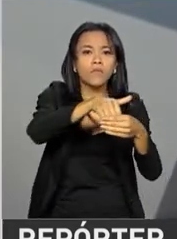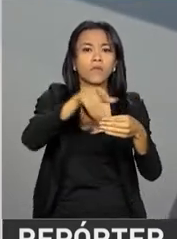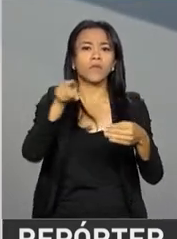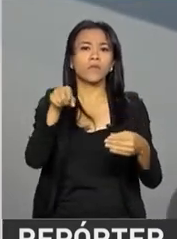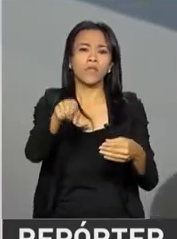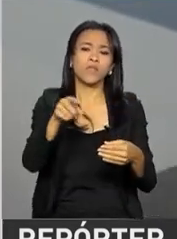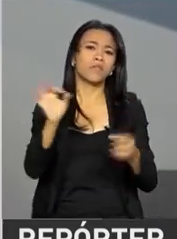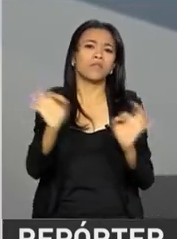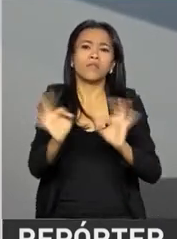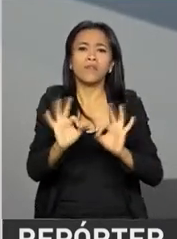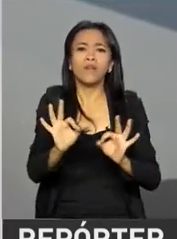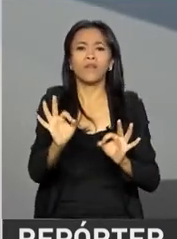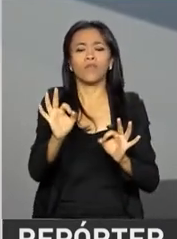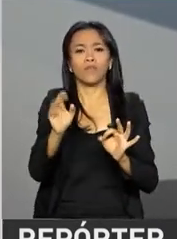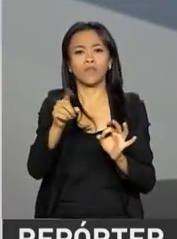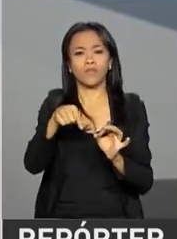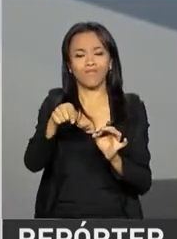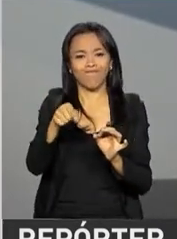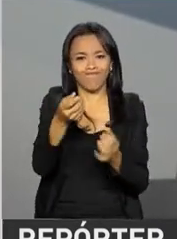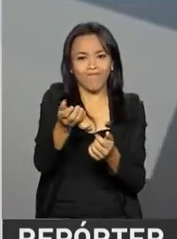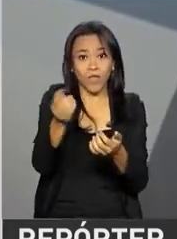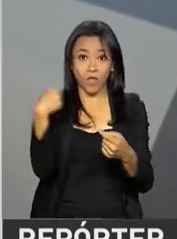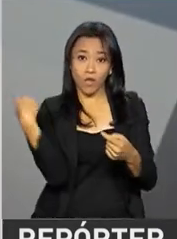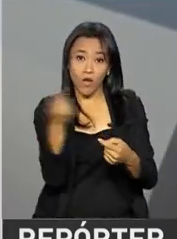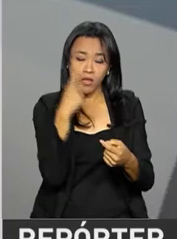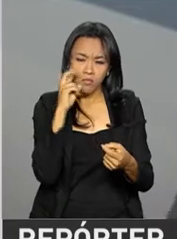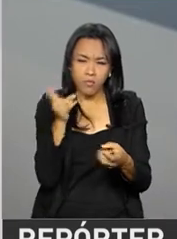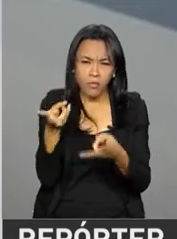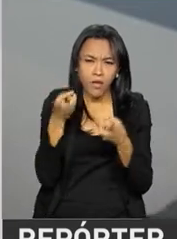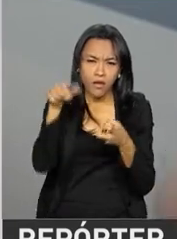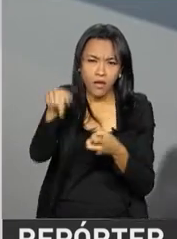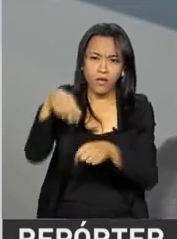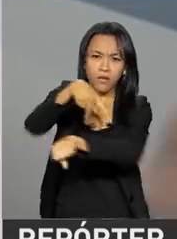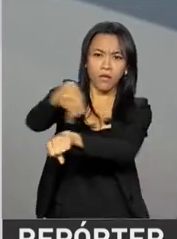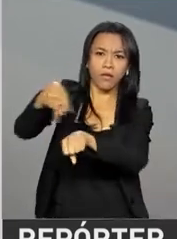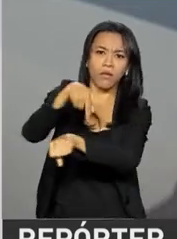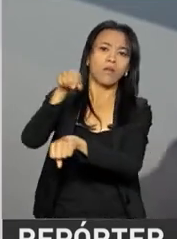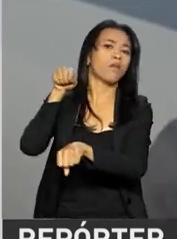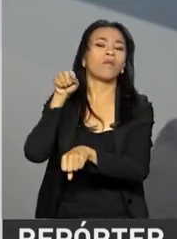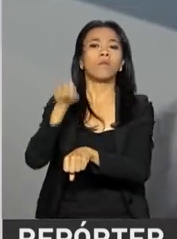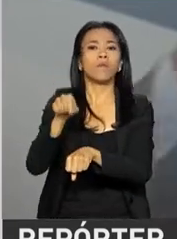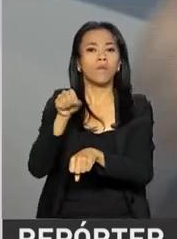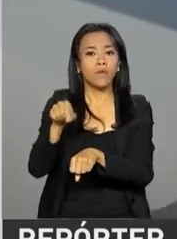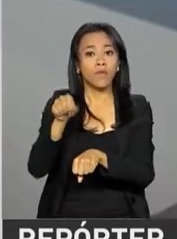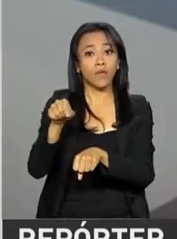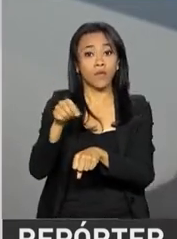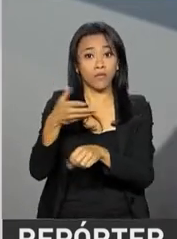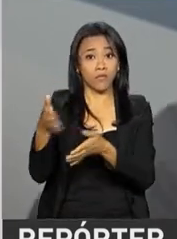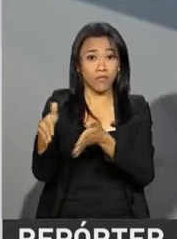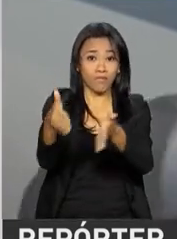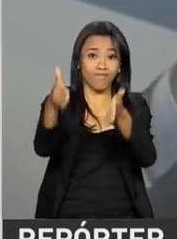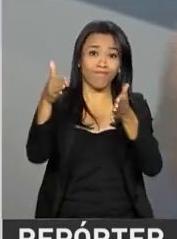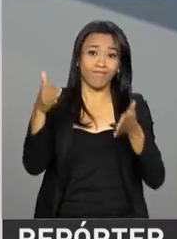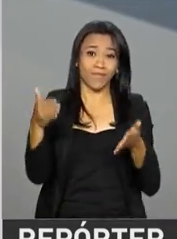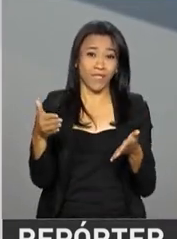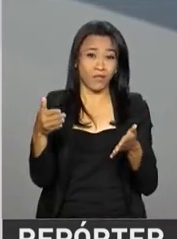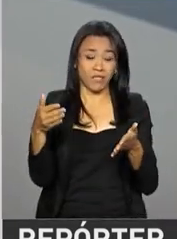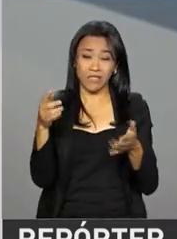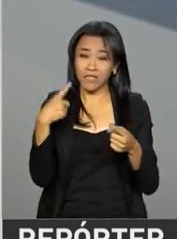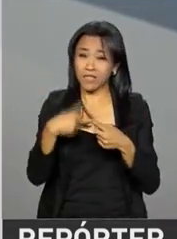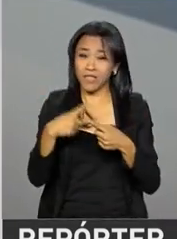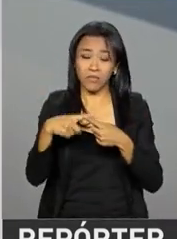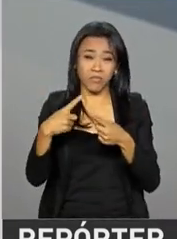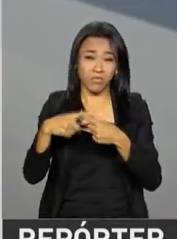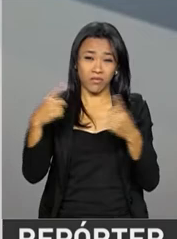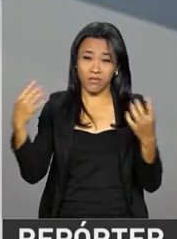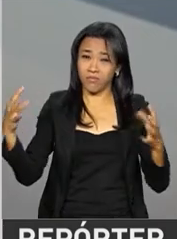não fosse instalada a constituinte, porque nós vimos ali um passo a mais num caminho de confronto